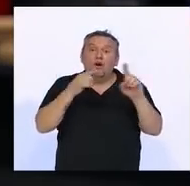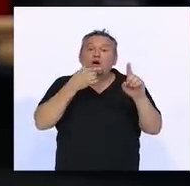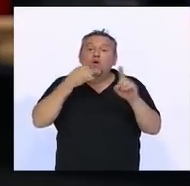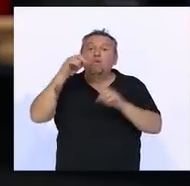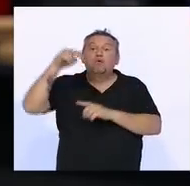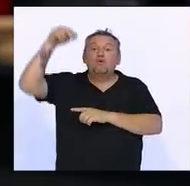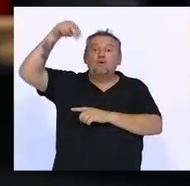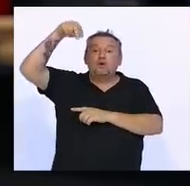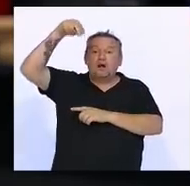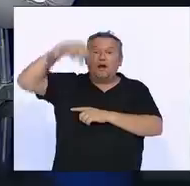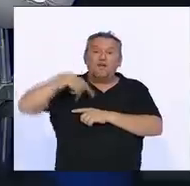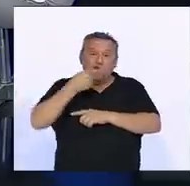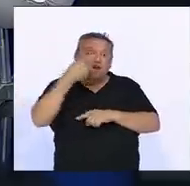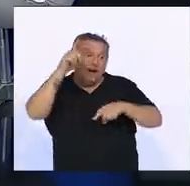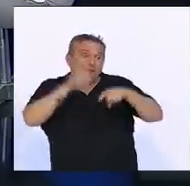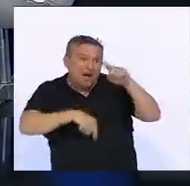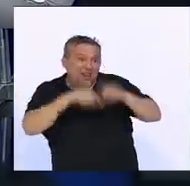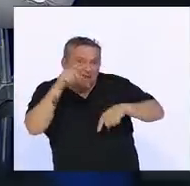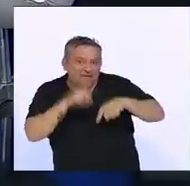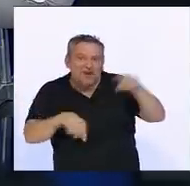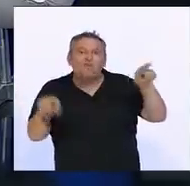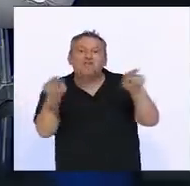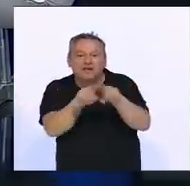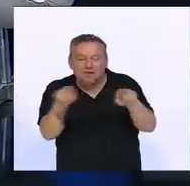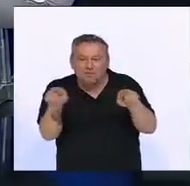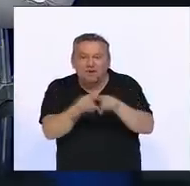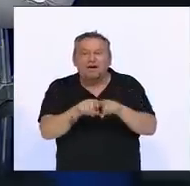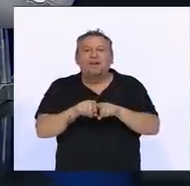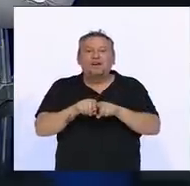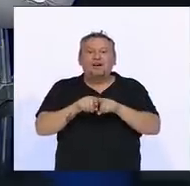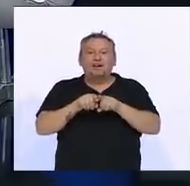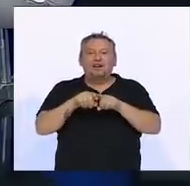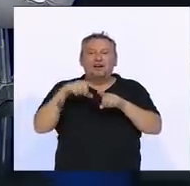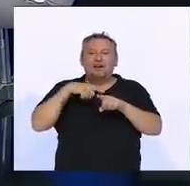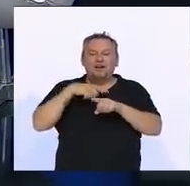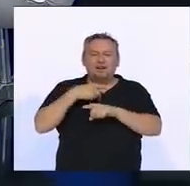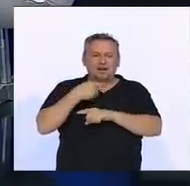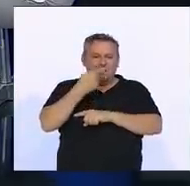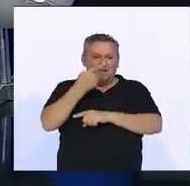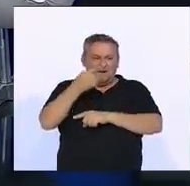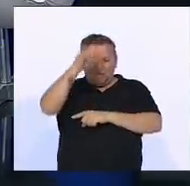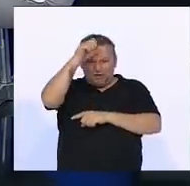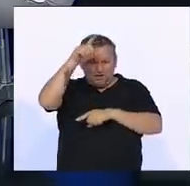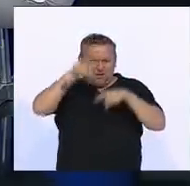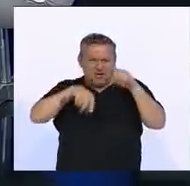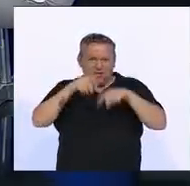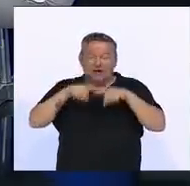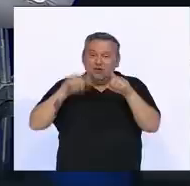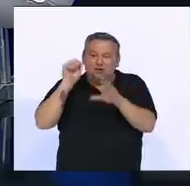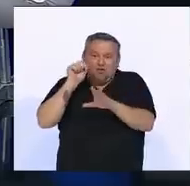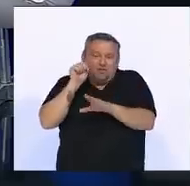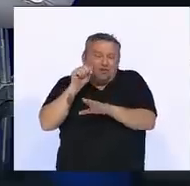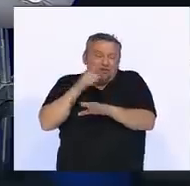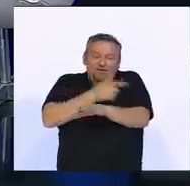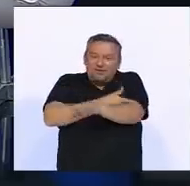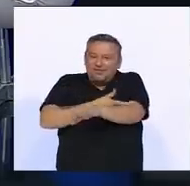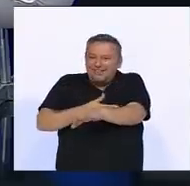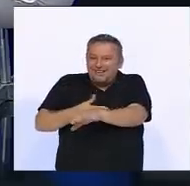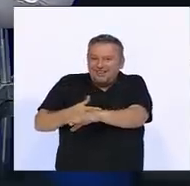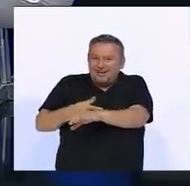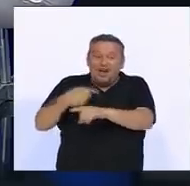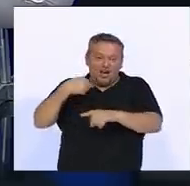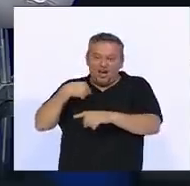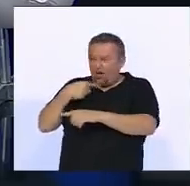Nordeste. Ele fala palavrão. Ele fala palavrão. Eu até tem dia que tenho vontade de falar, mas eu sou uma moça, nem sempre é recomendado. Eu